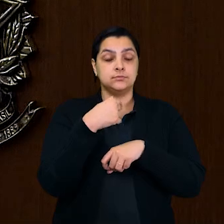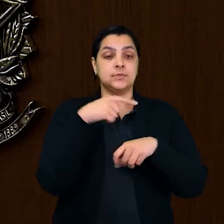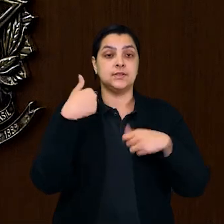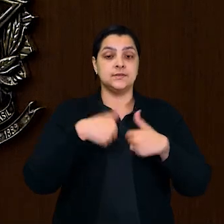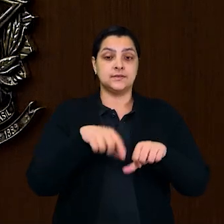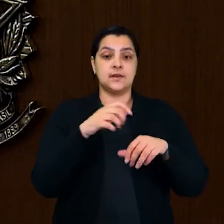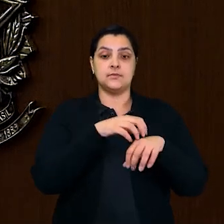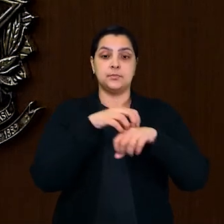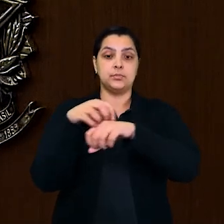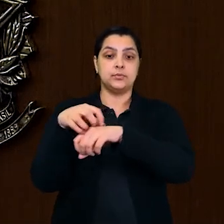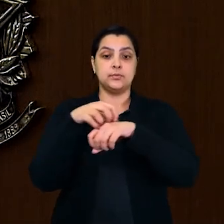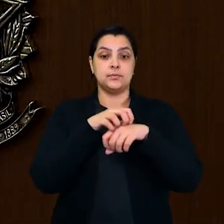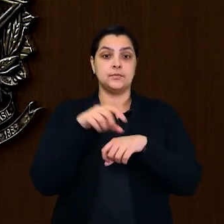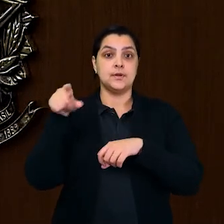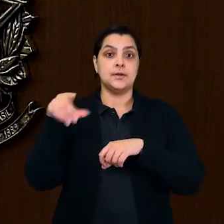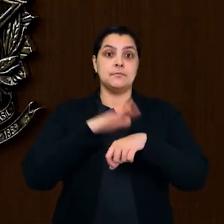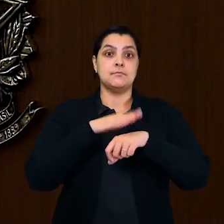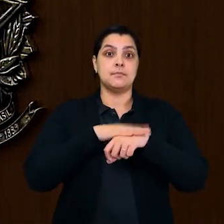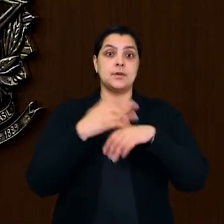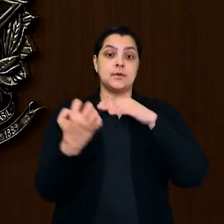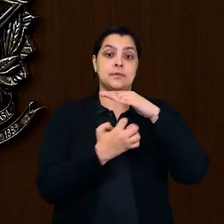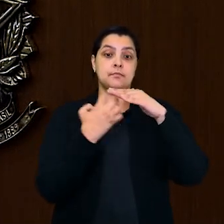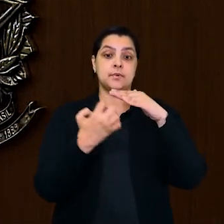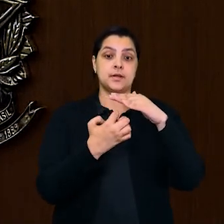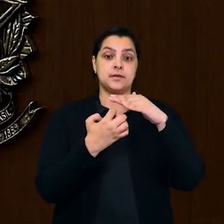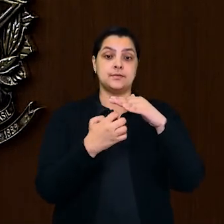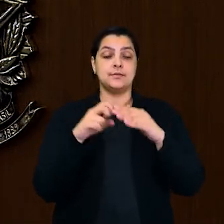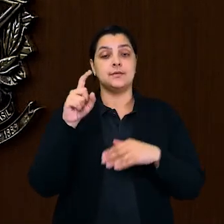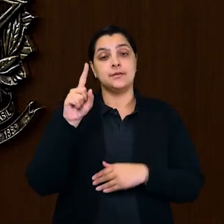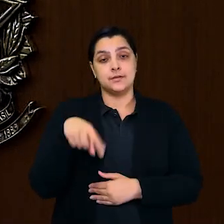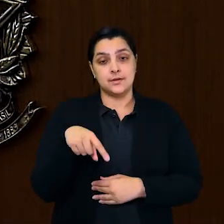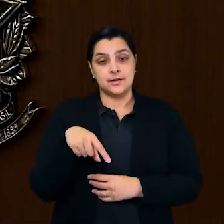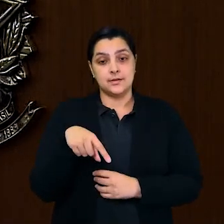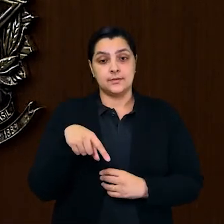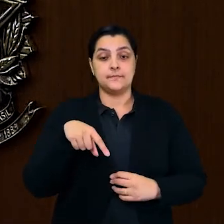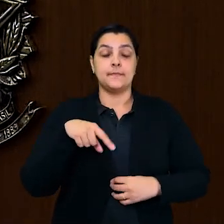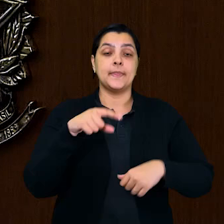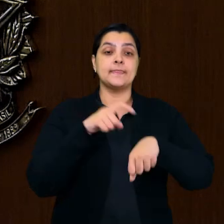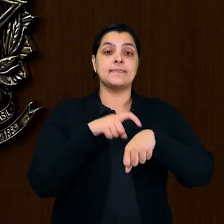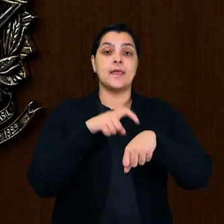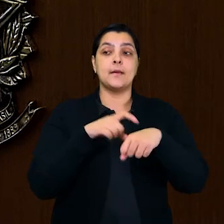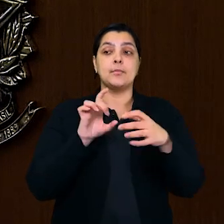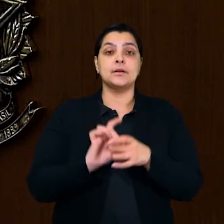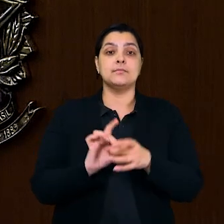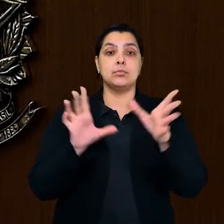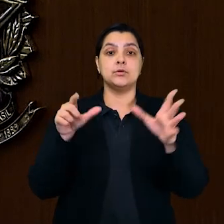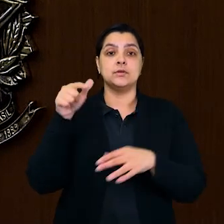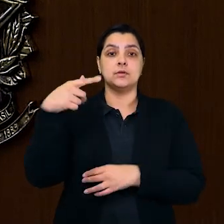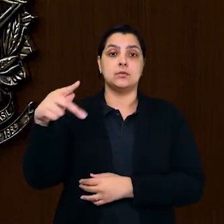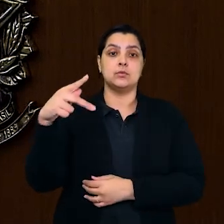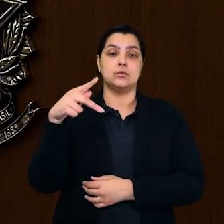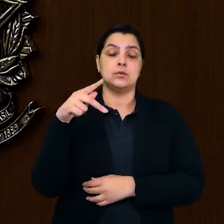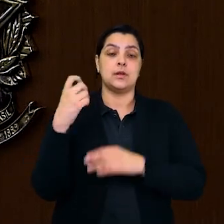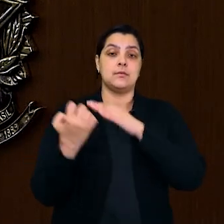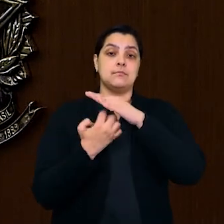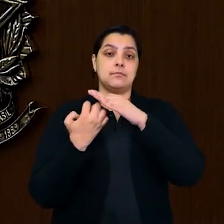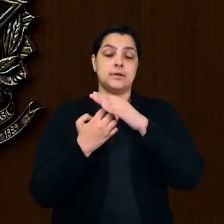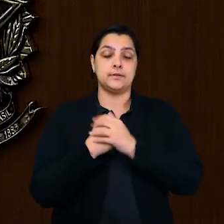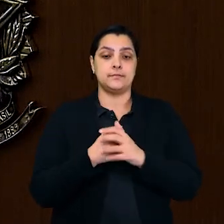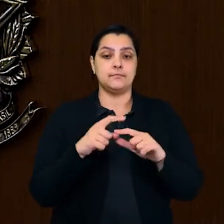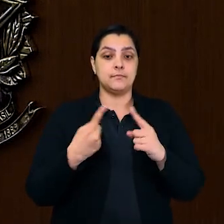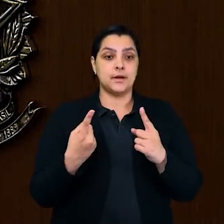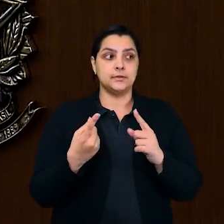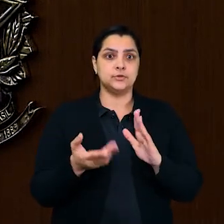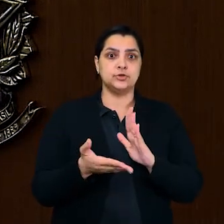em transporte fornecido pela empresa, que eram consideradas tempo à disposição do empregador. Mas essa obrigação